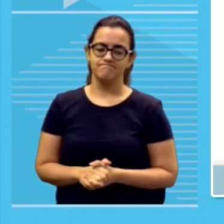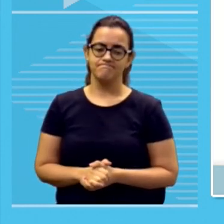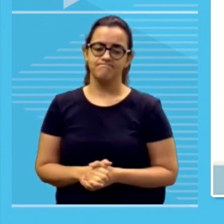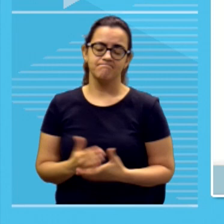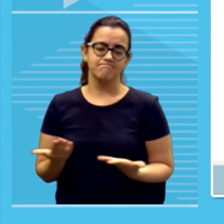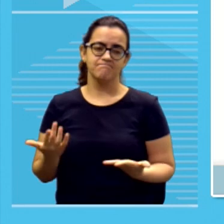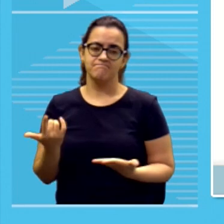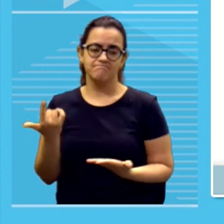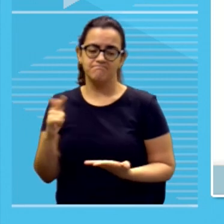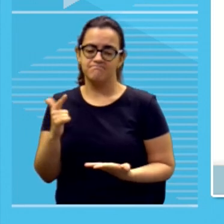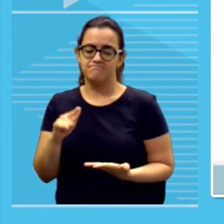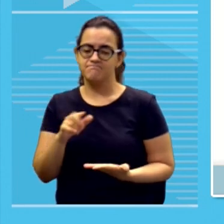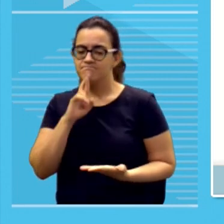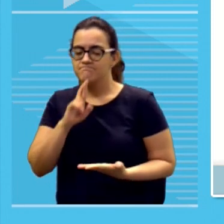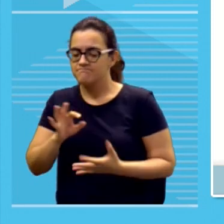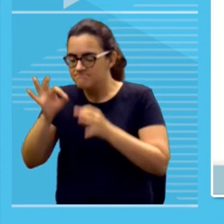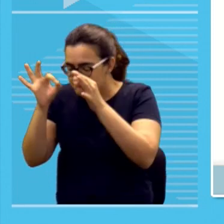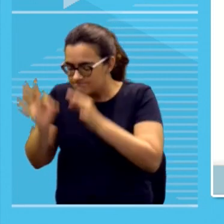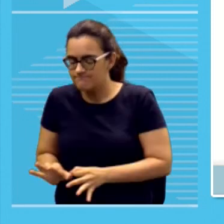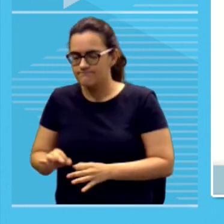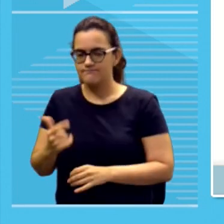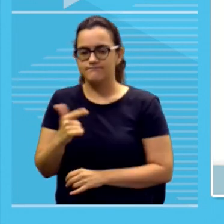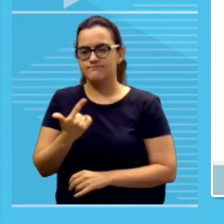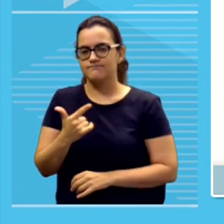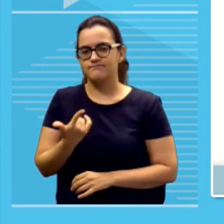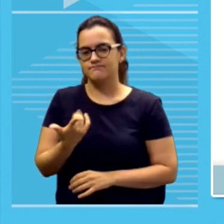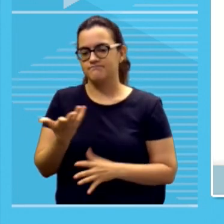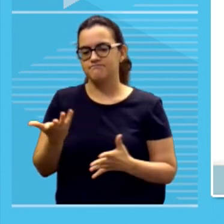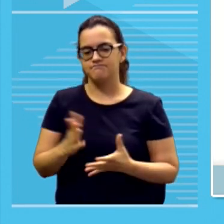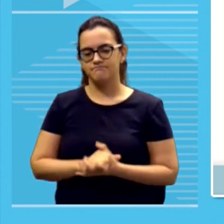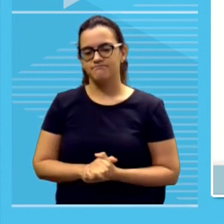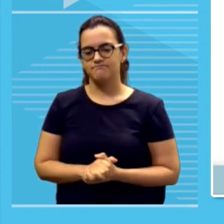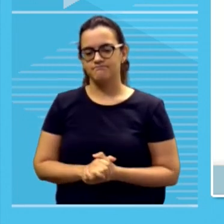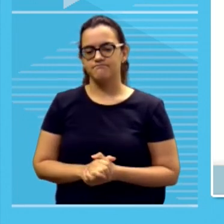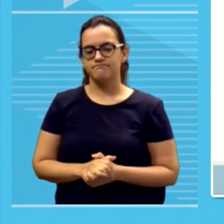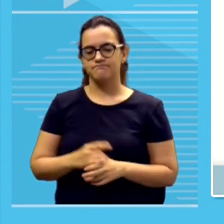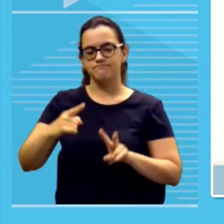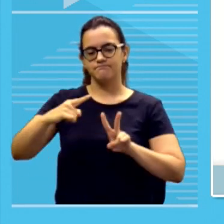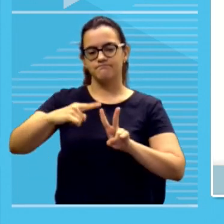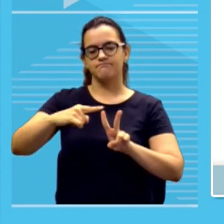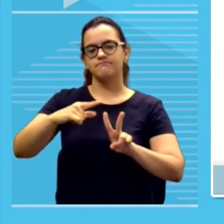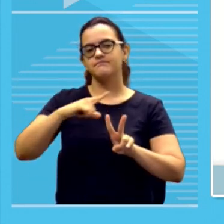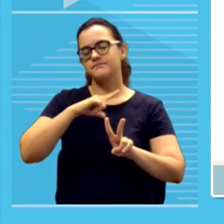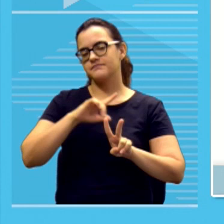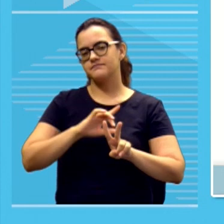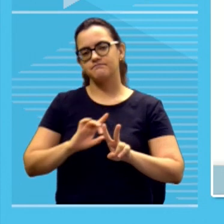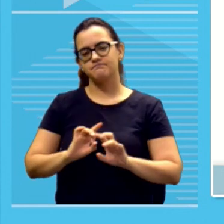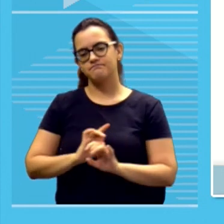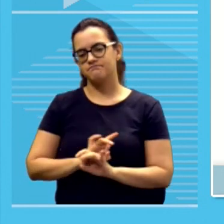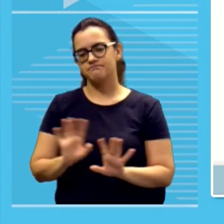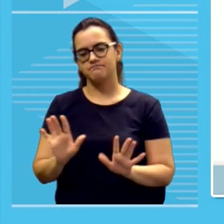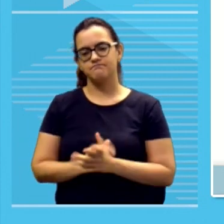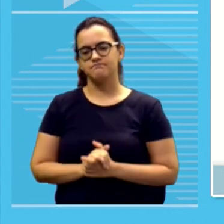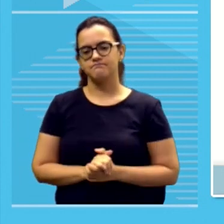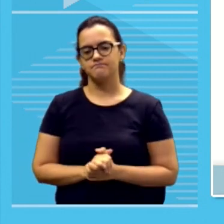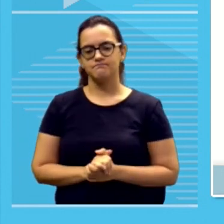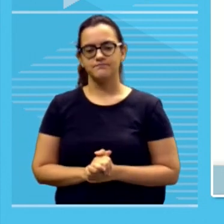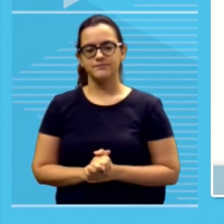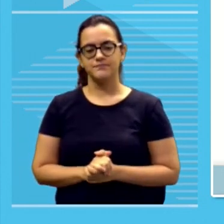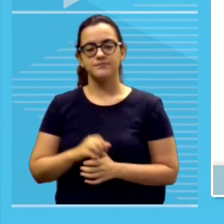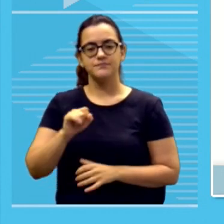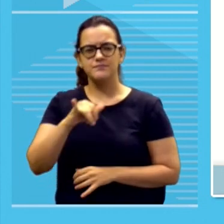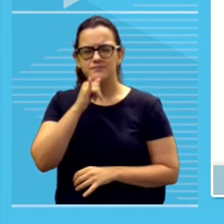não acabou gente é basicamente este o teu trabalho se porventura ele pediu uma aproximação